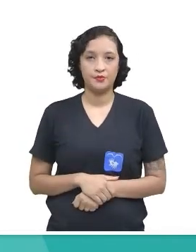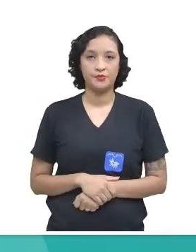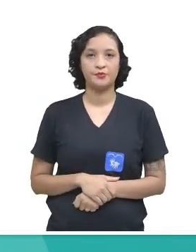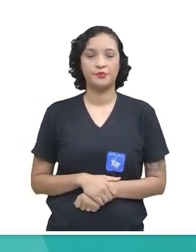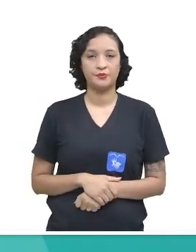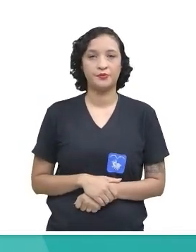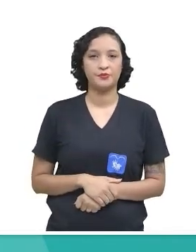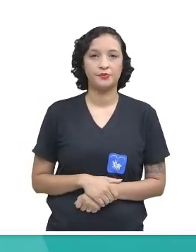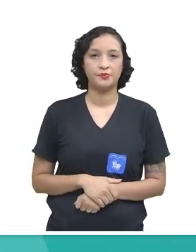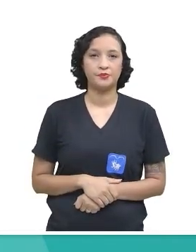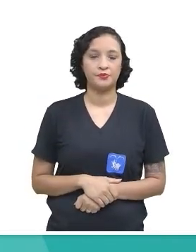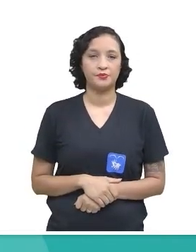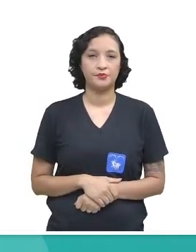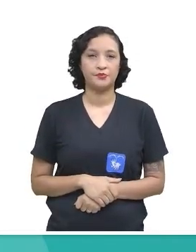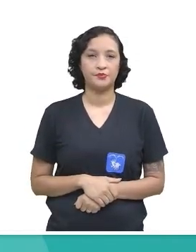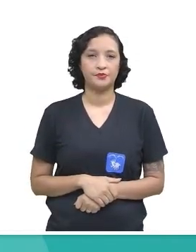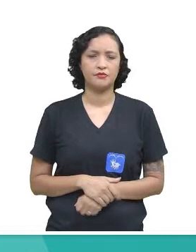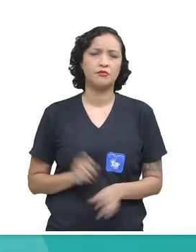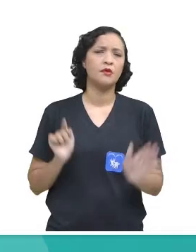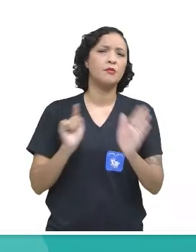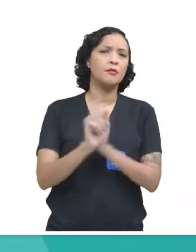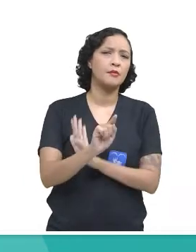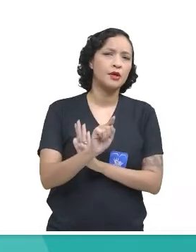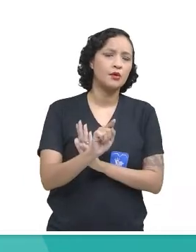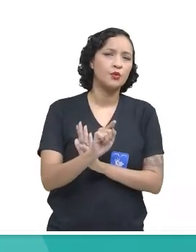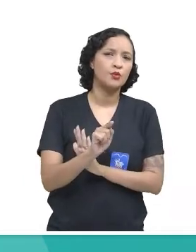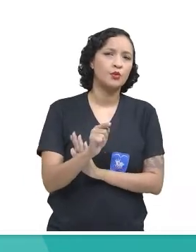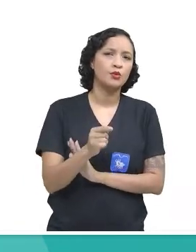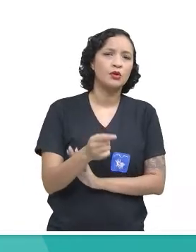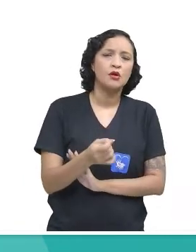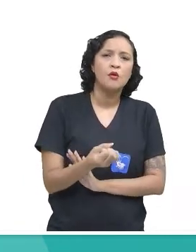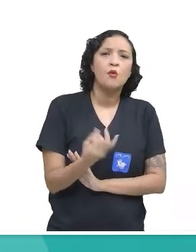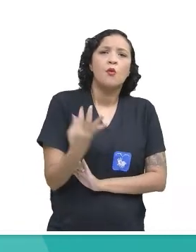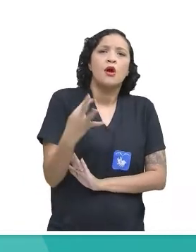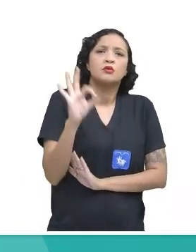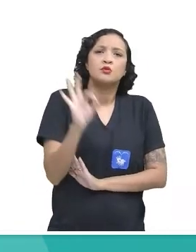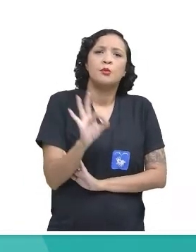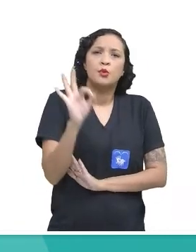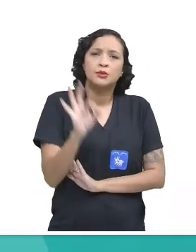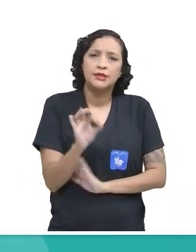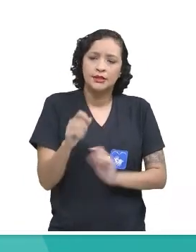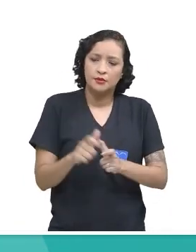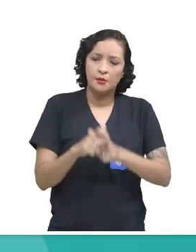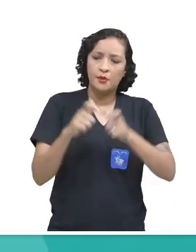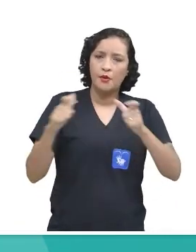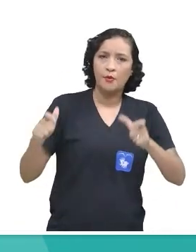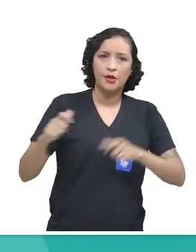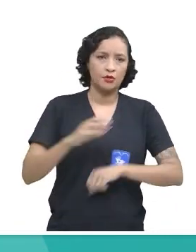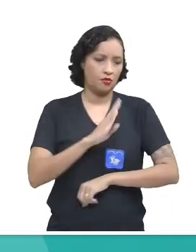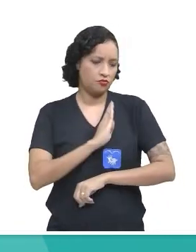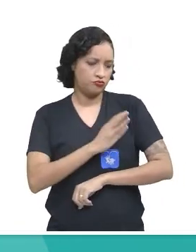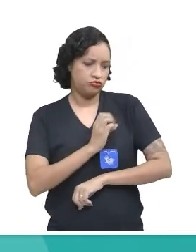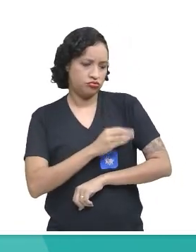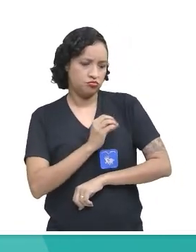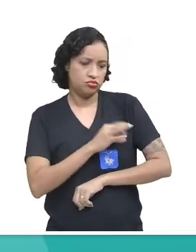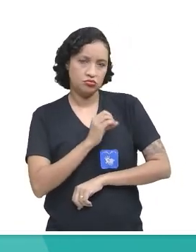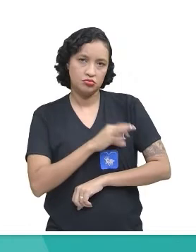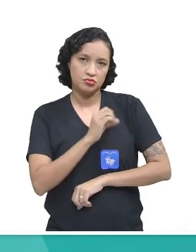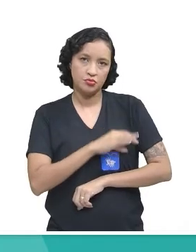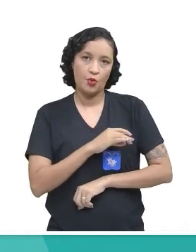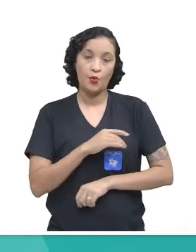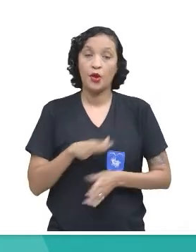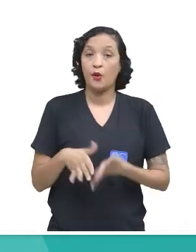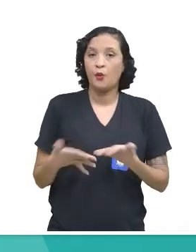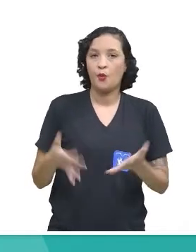minuto. E aí nós perguntamos, quantos % aumentou a frequência de Eliane e qual foi o nível de atividade? Muito bem,